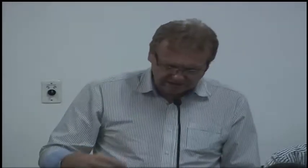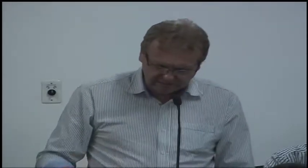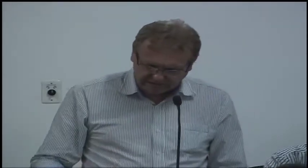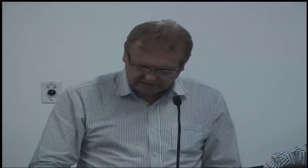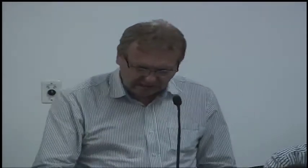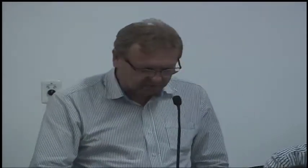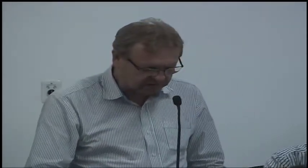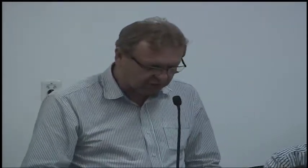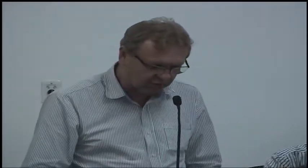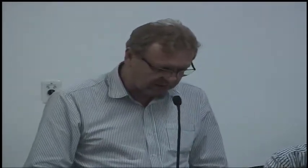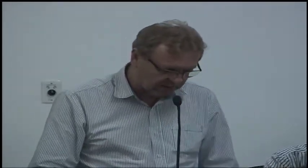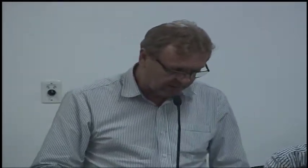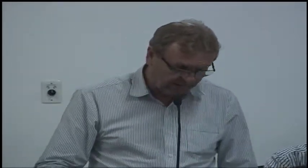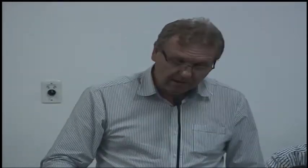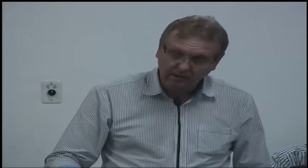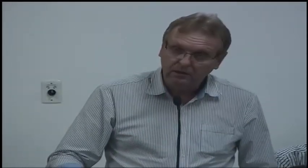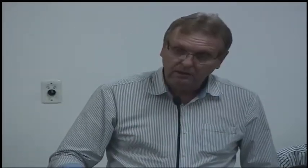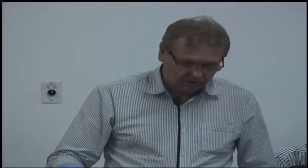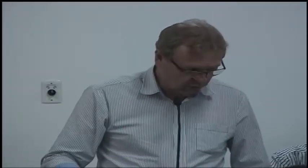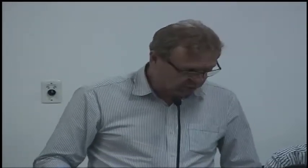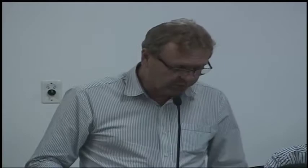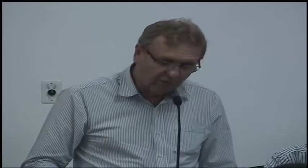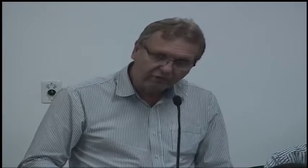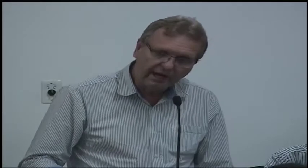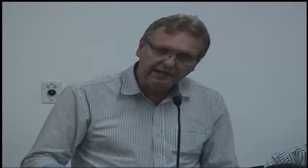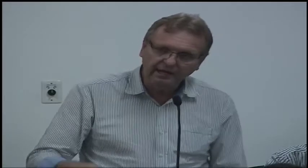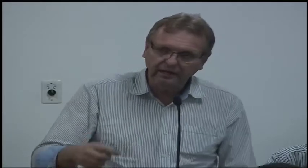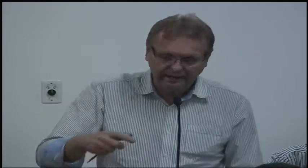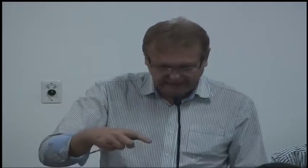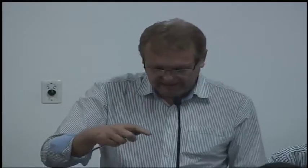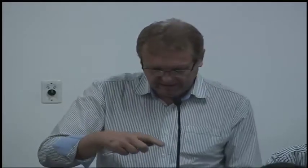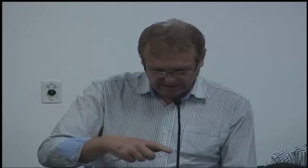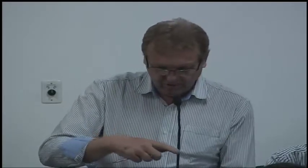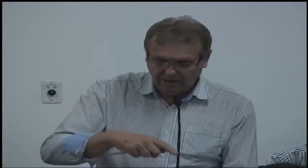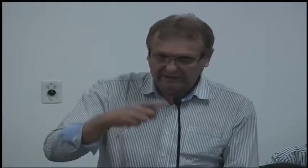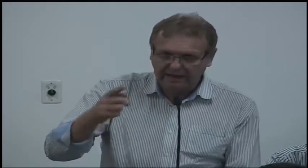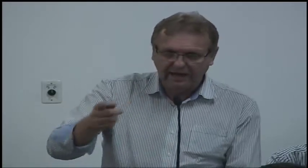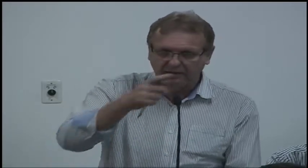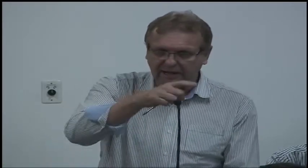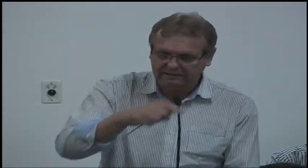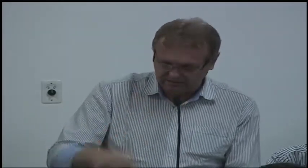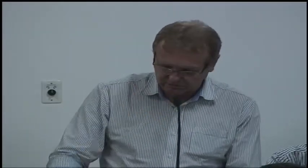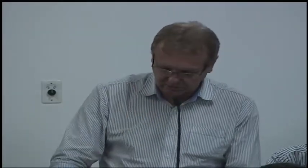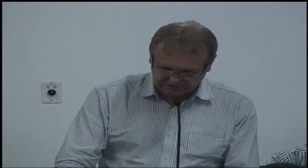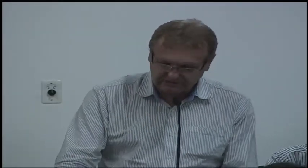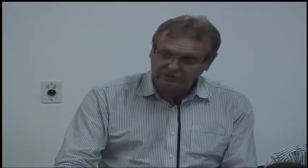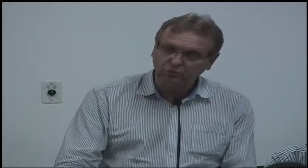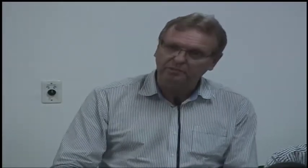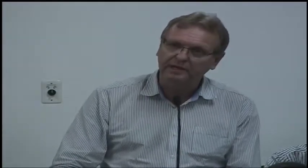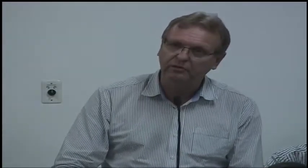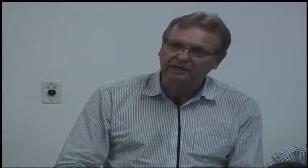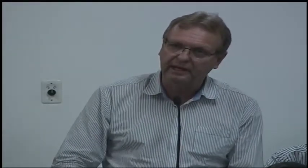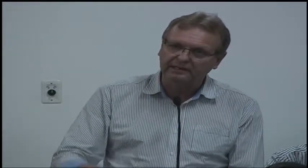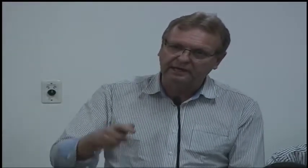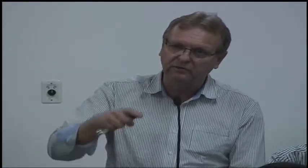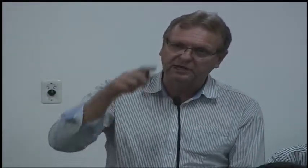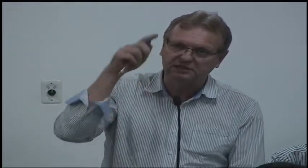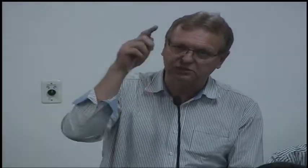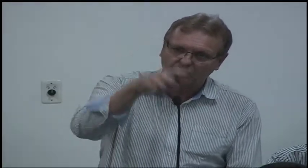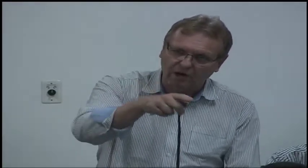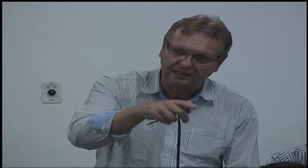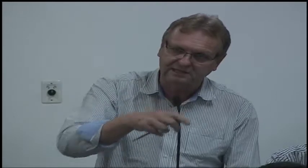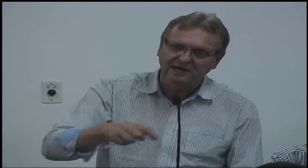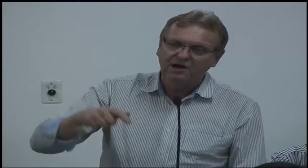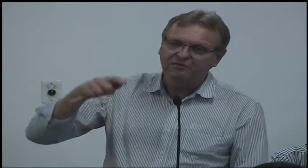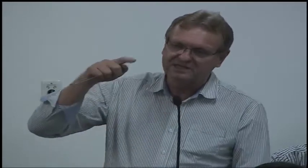comunismo tentaram destruir o que o povo queria é com a guerra matando hoje descobrir o que entrando nas